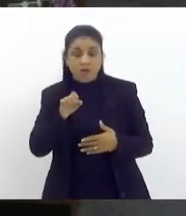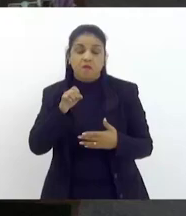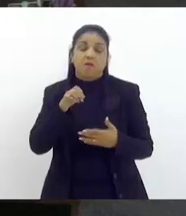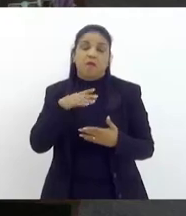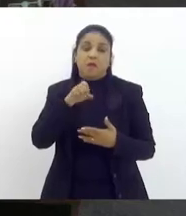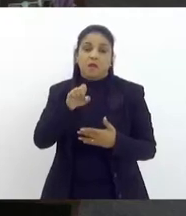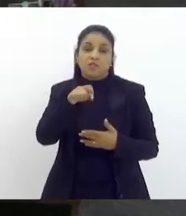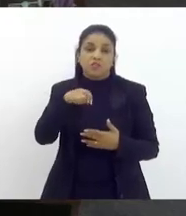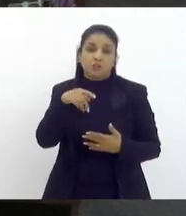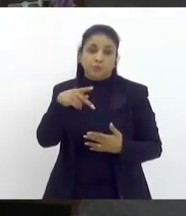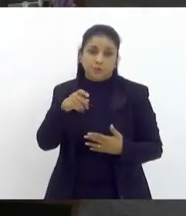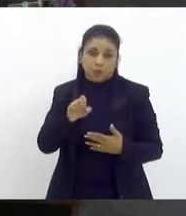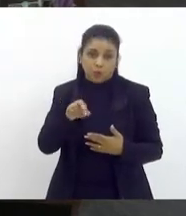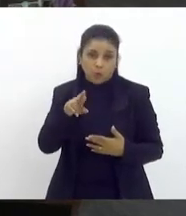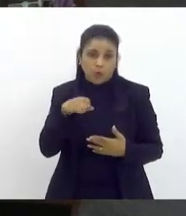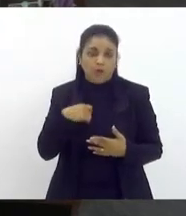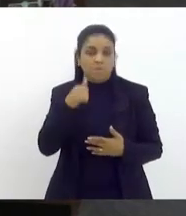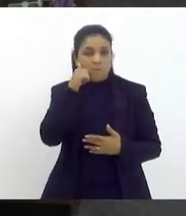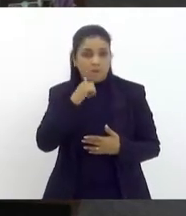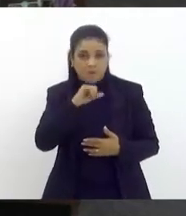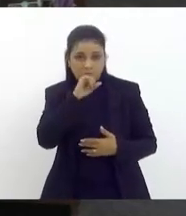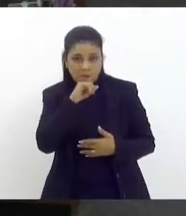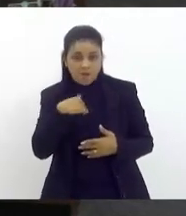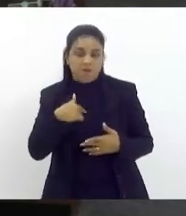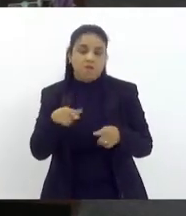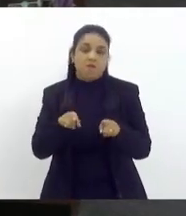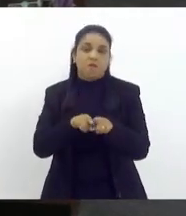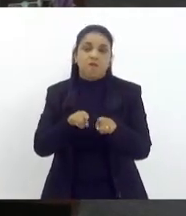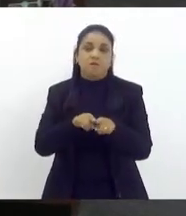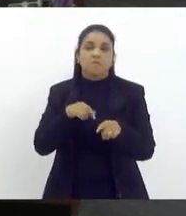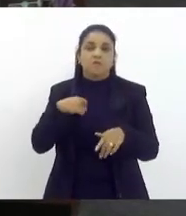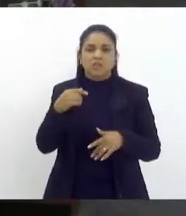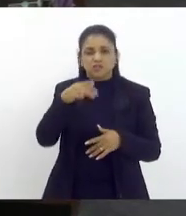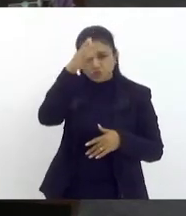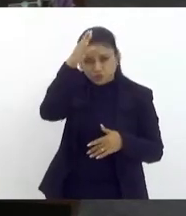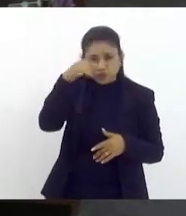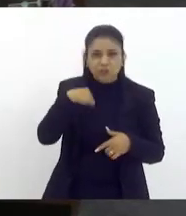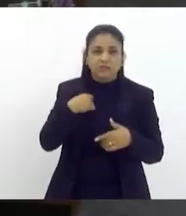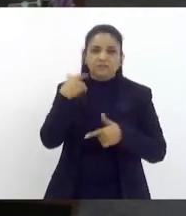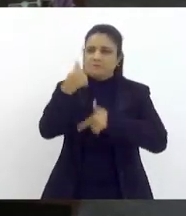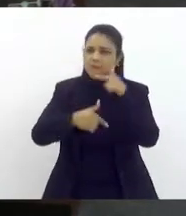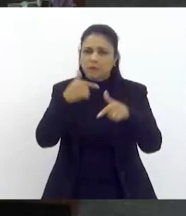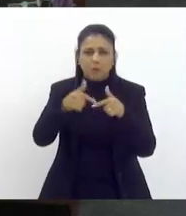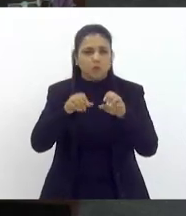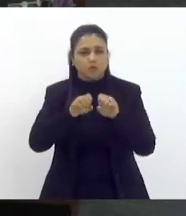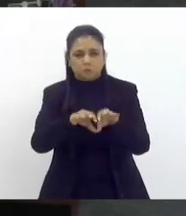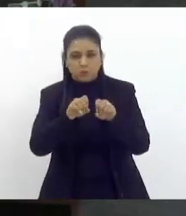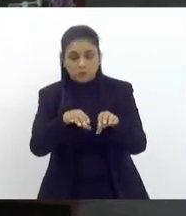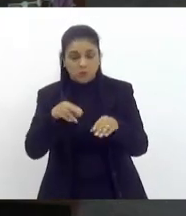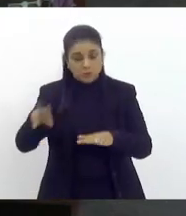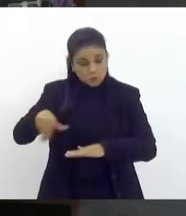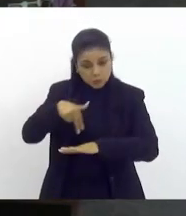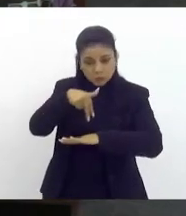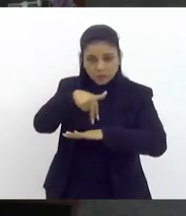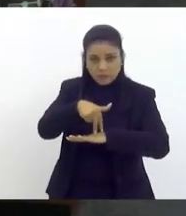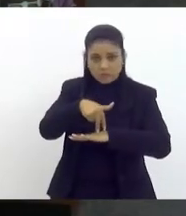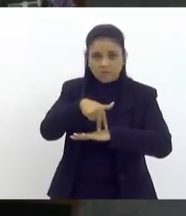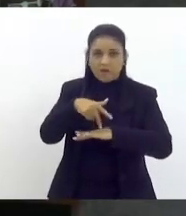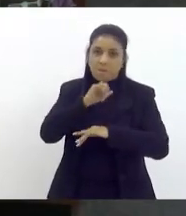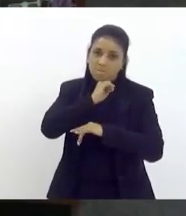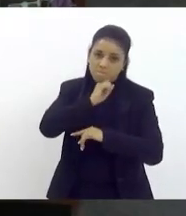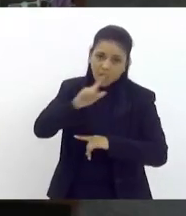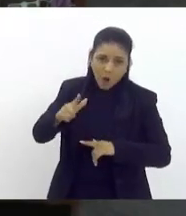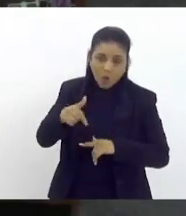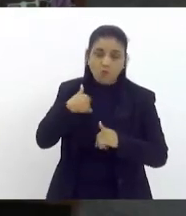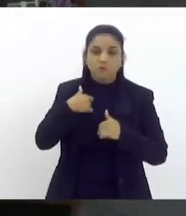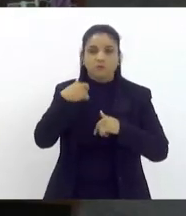professora da rede estadual eu sei o que que é isso dentro de casa então antes de subir aqui na Tribuna vi no microfone para falar mal da greve que